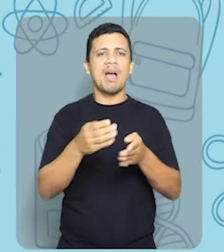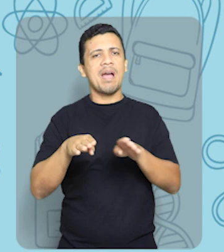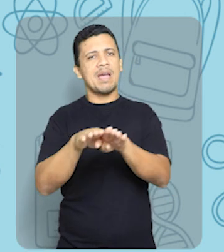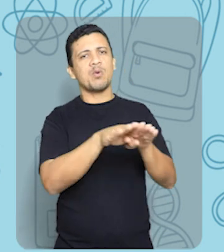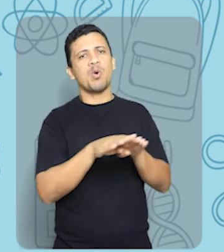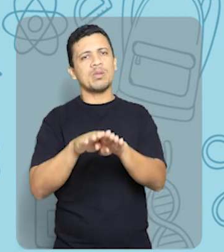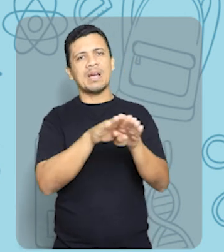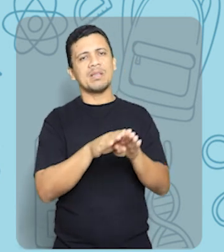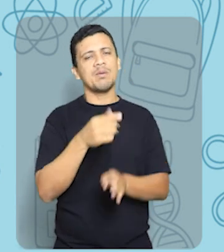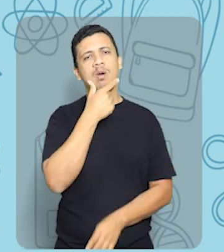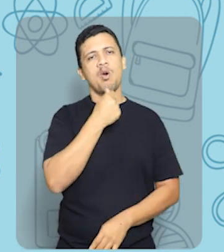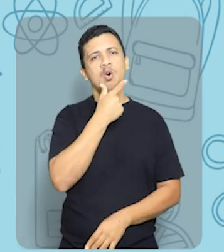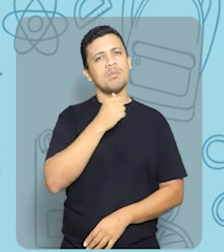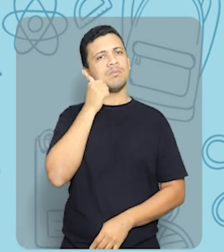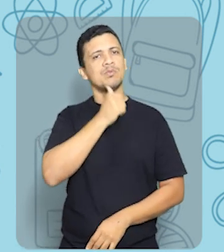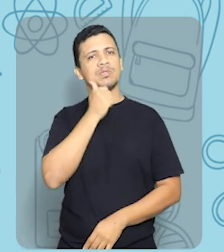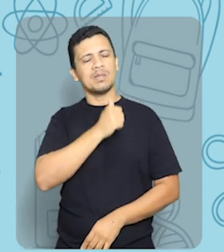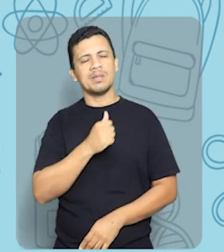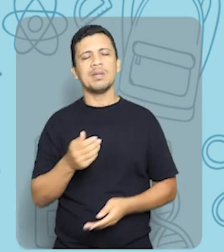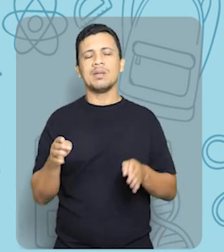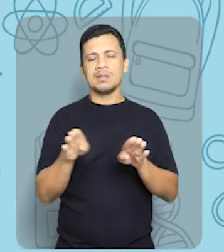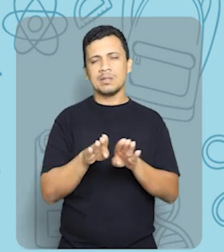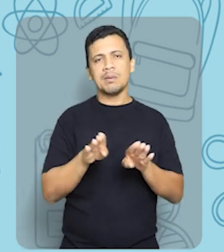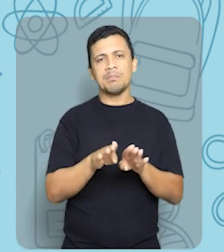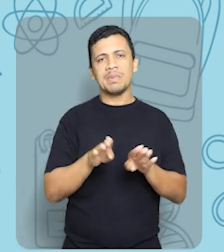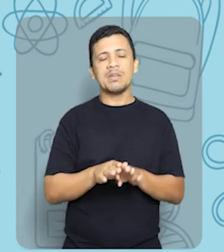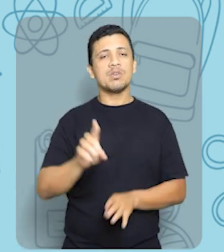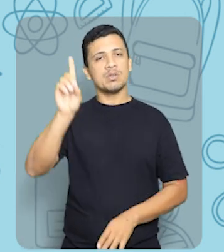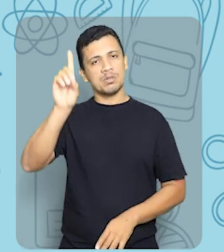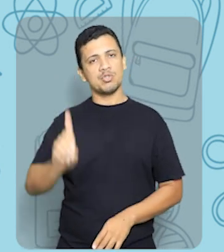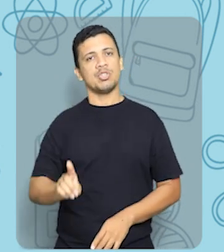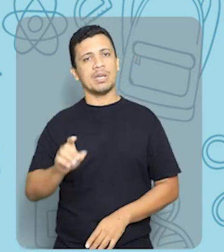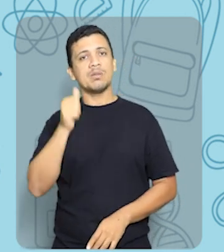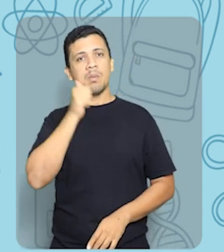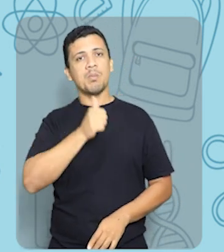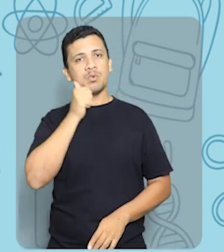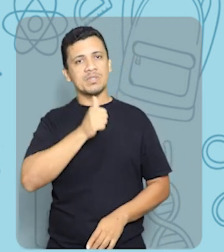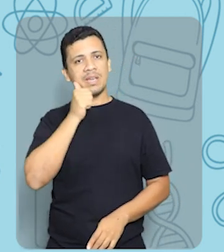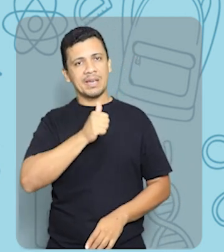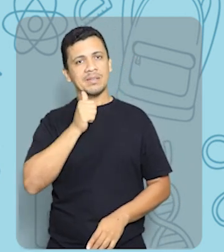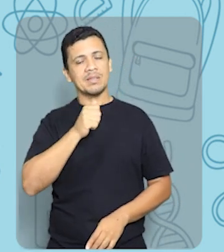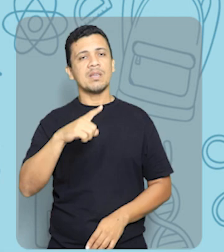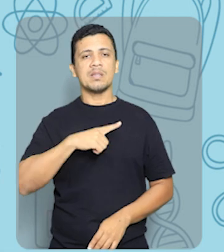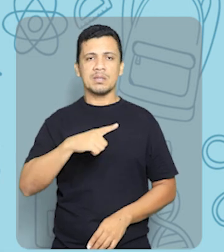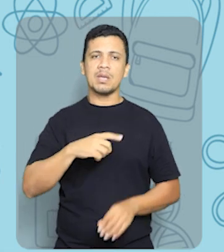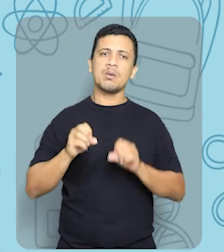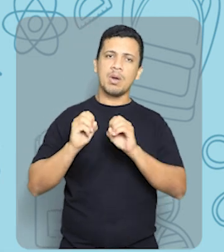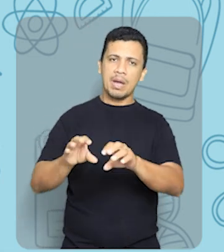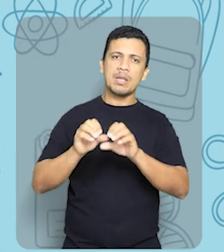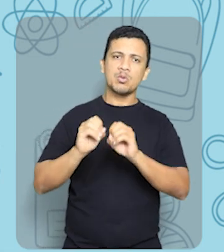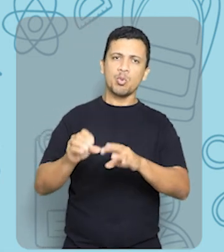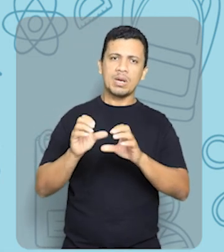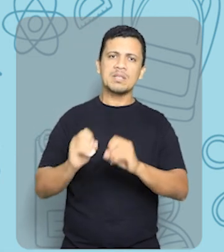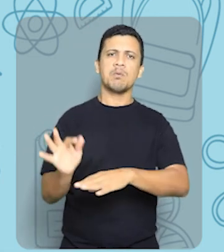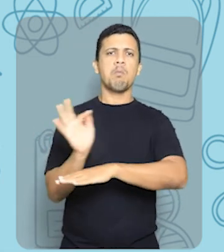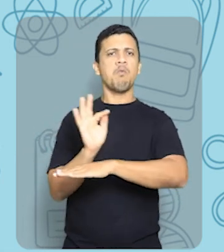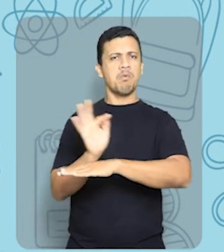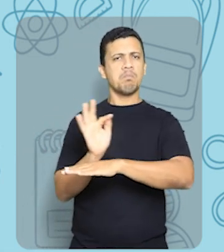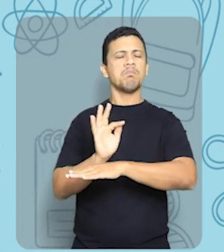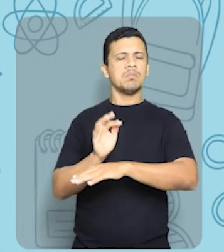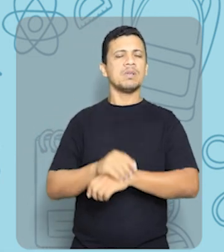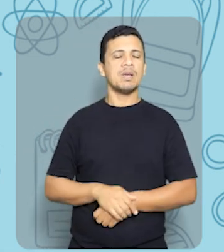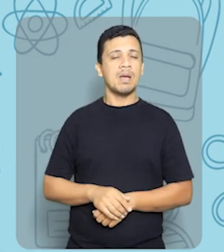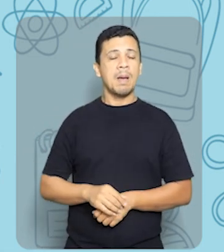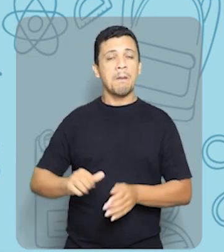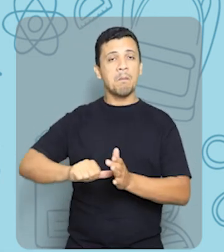gênero, principalmente no que diz respeito ao direito das mulheres em receber uma educação formal. Considerada